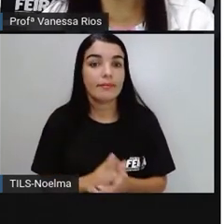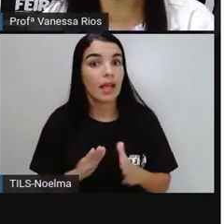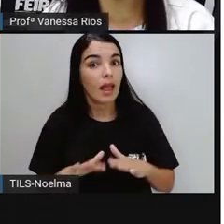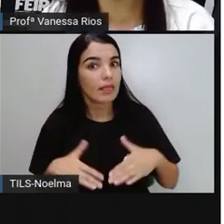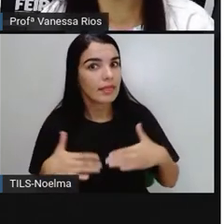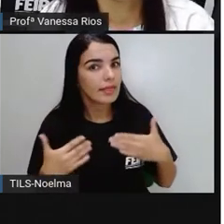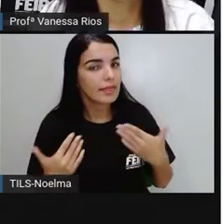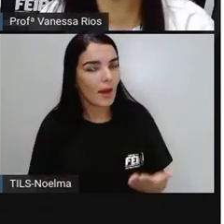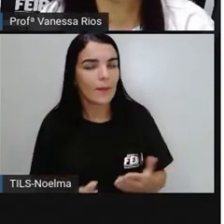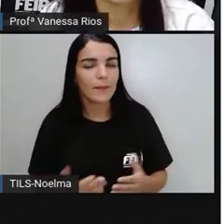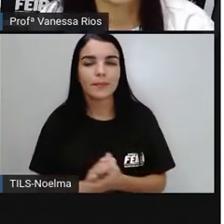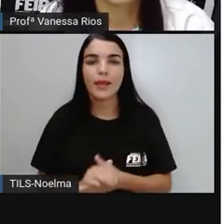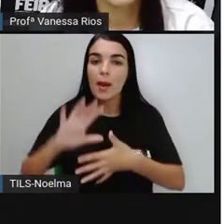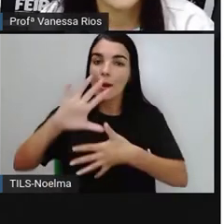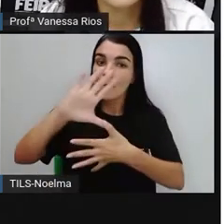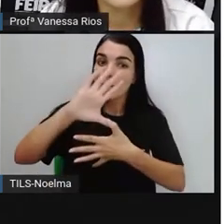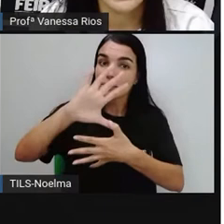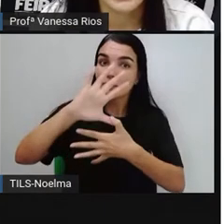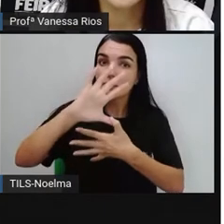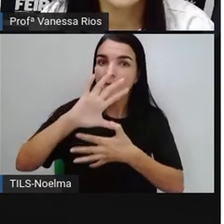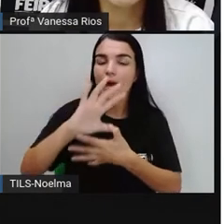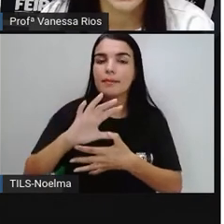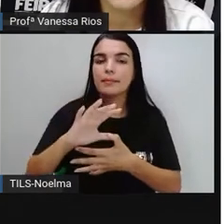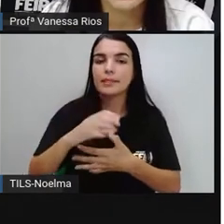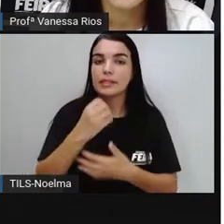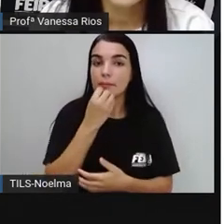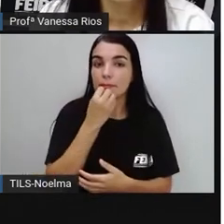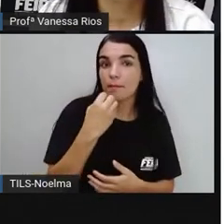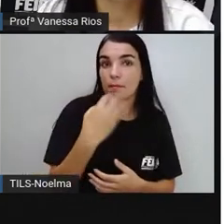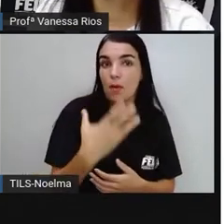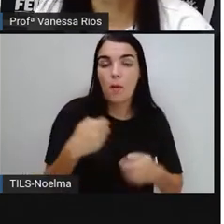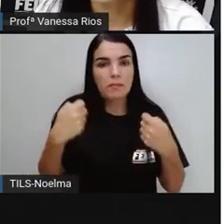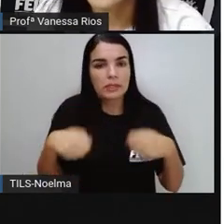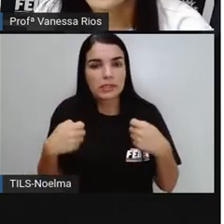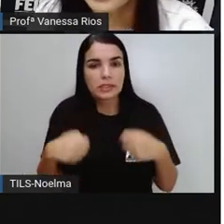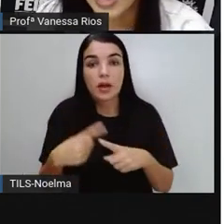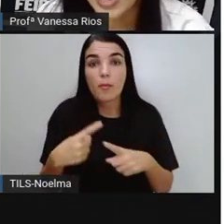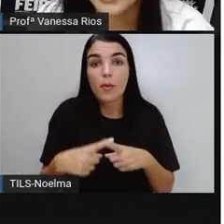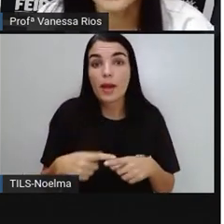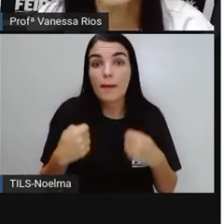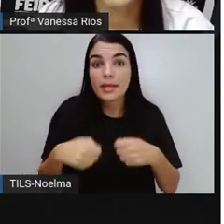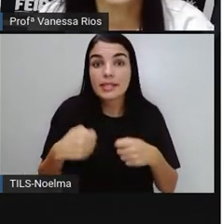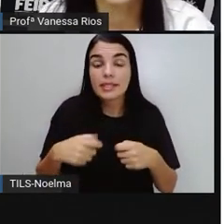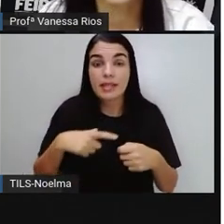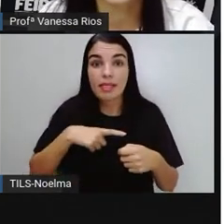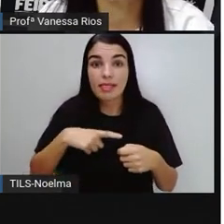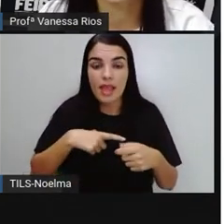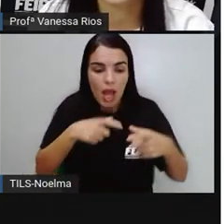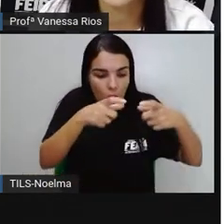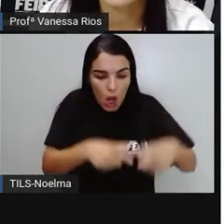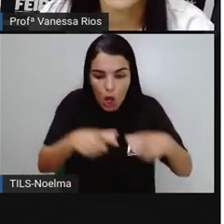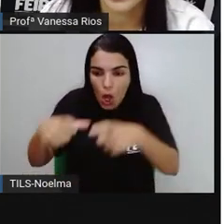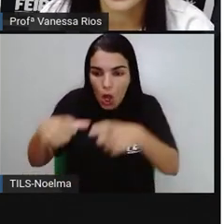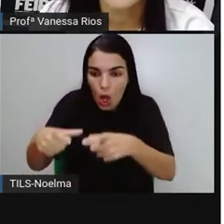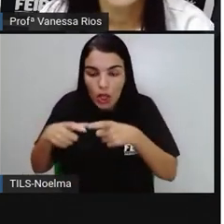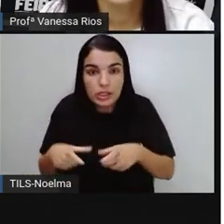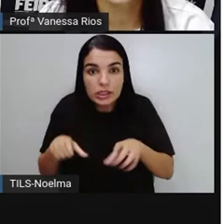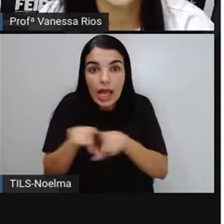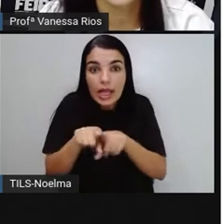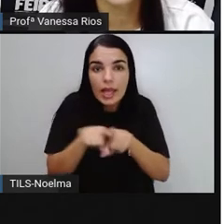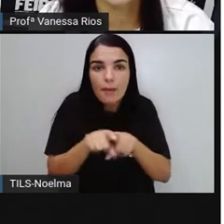Os mapas, eles servem para localizar no espaço, para orientar, para